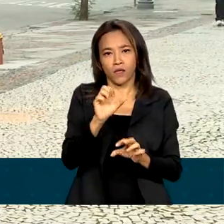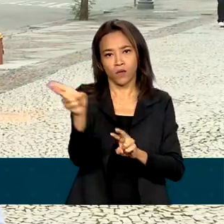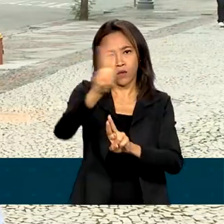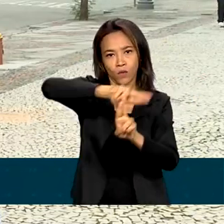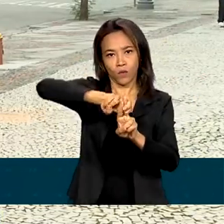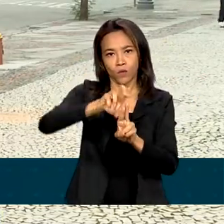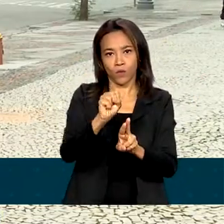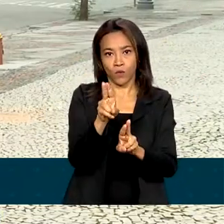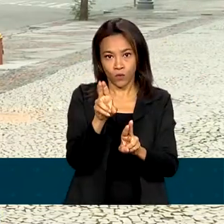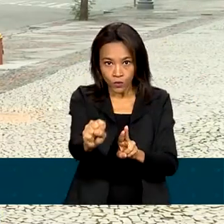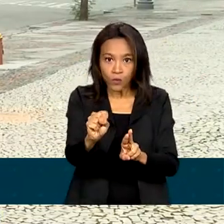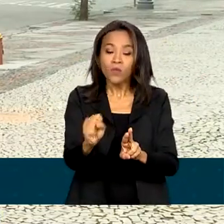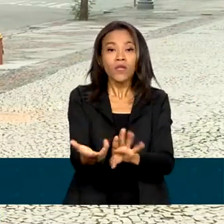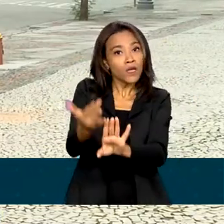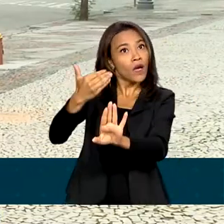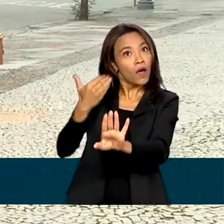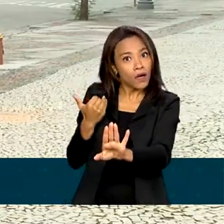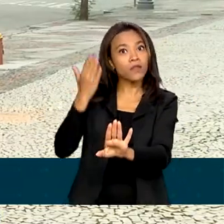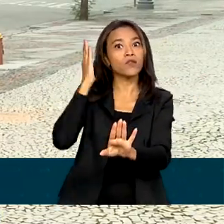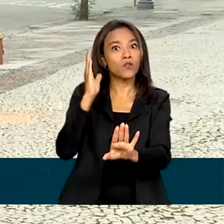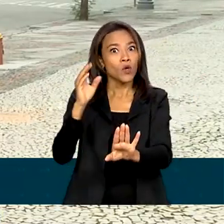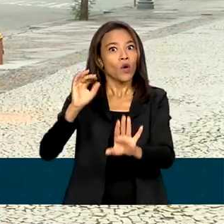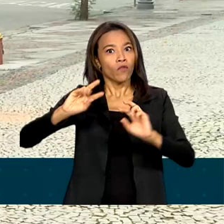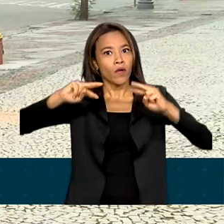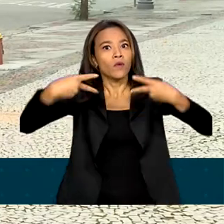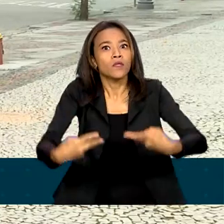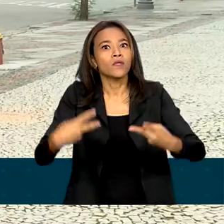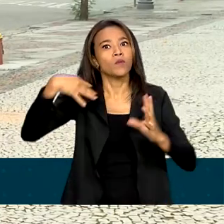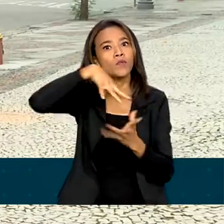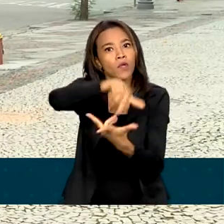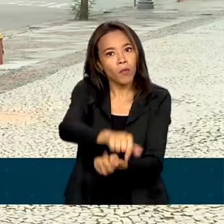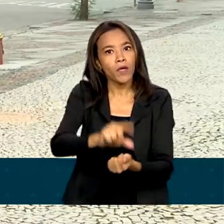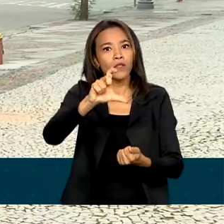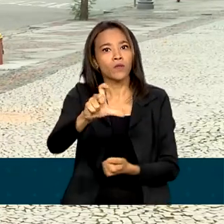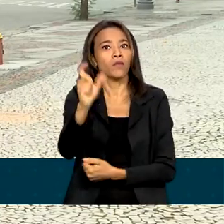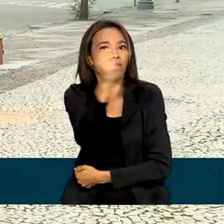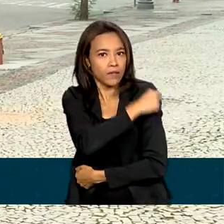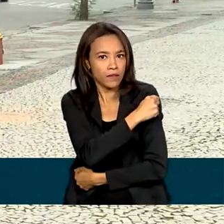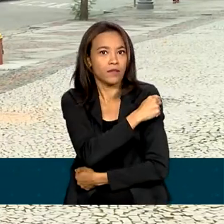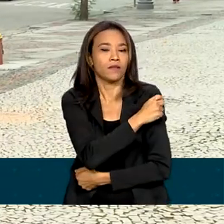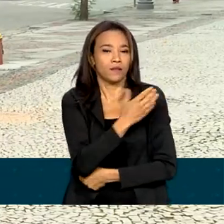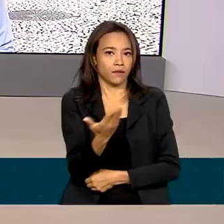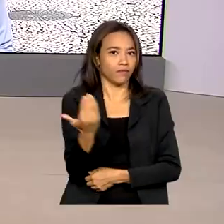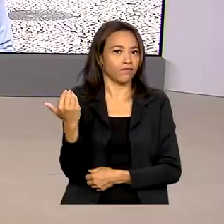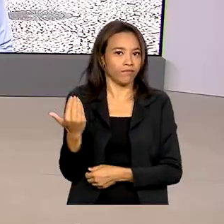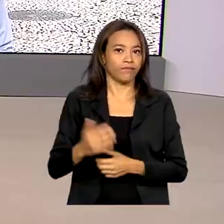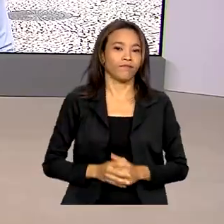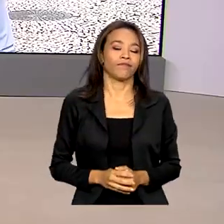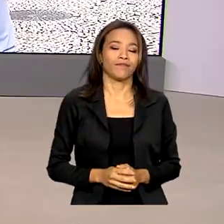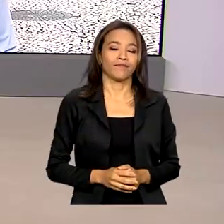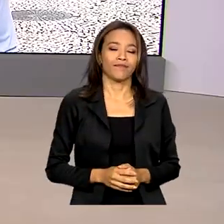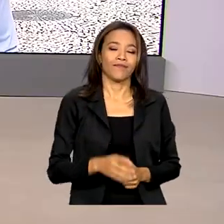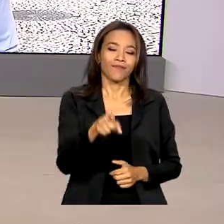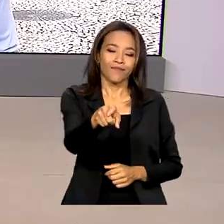pela qual o Brasil já foi reconhecido mundialmente. Eu volto com você, Natália. Obrigada, Tiago, pelas informações. Legenda Zanotto